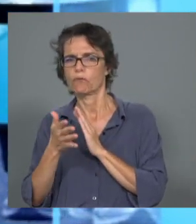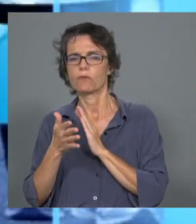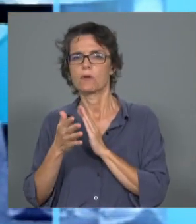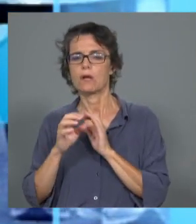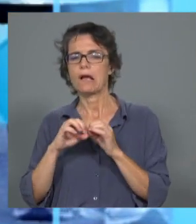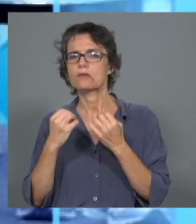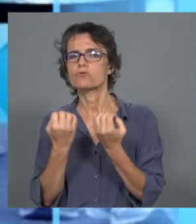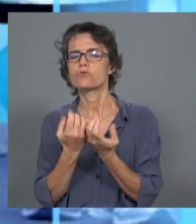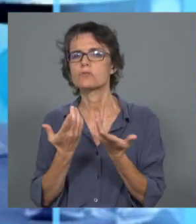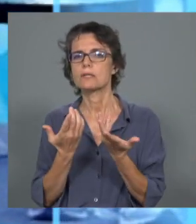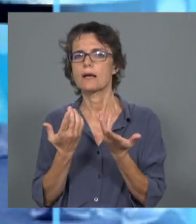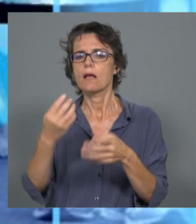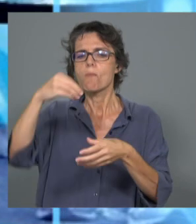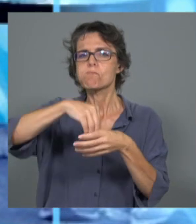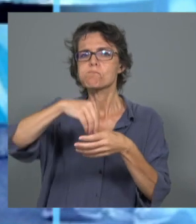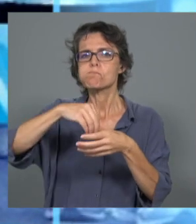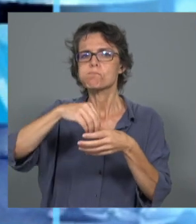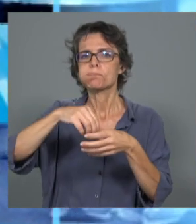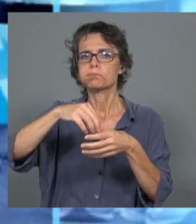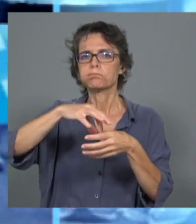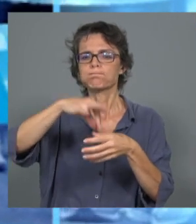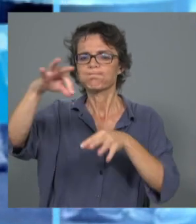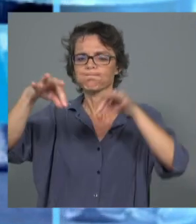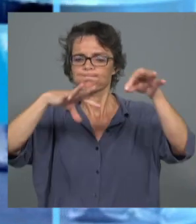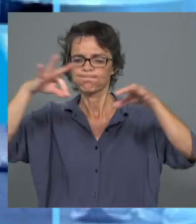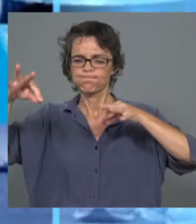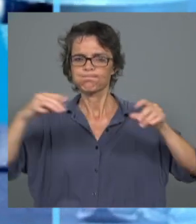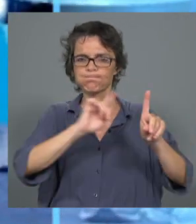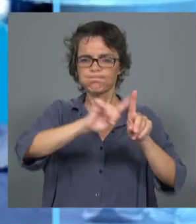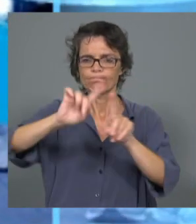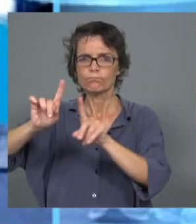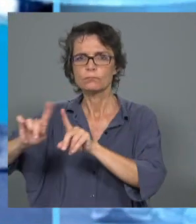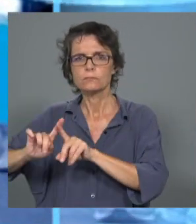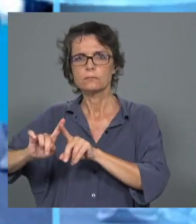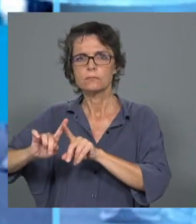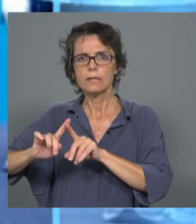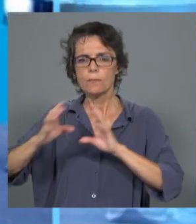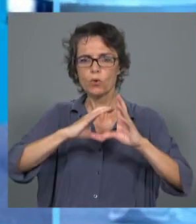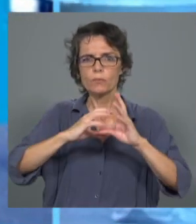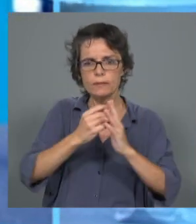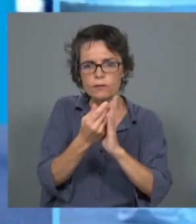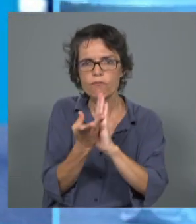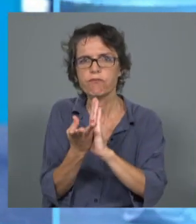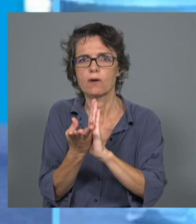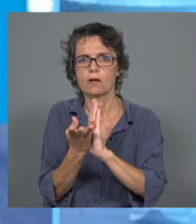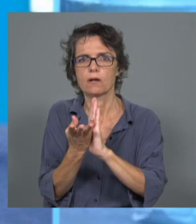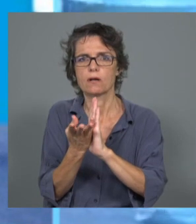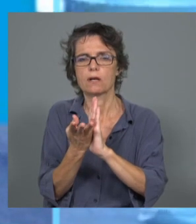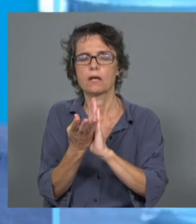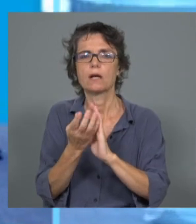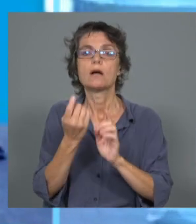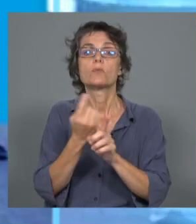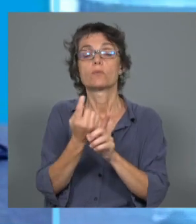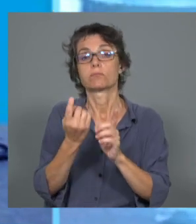muito pluralista e muito de comunicação. Portanto, há muita comunicação. Isto à parte do facto da laicização, da